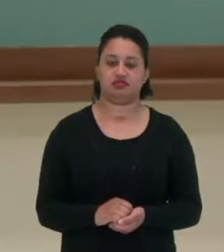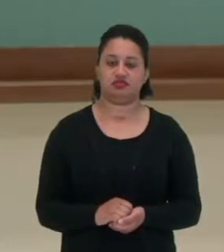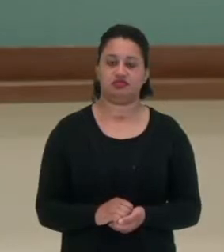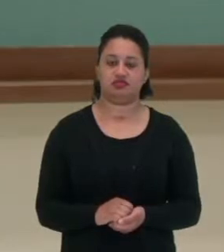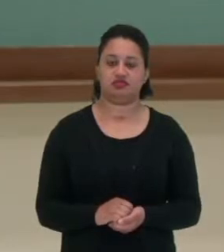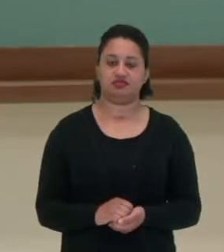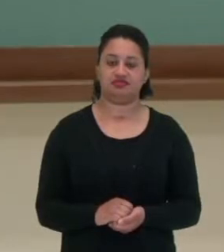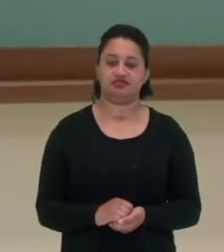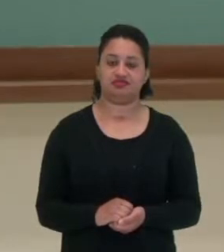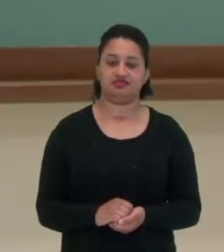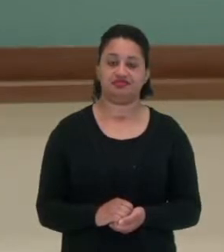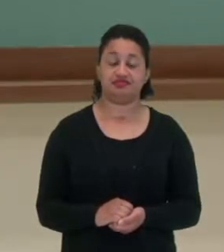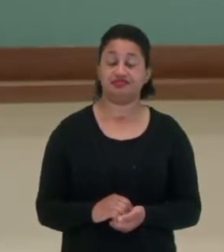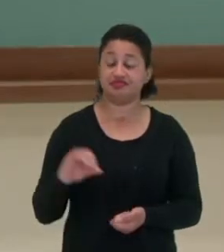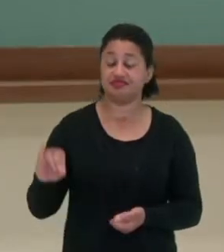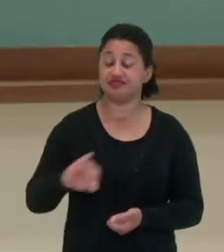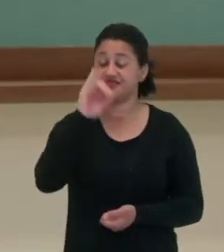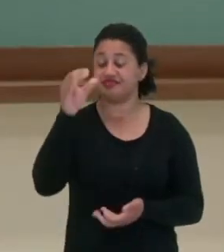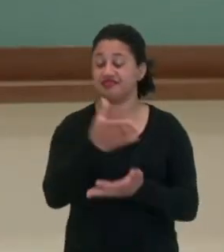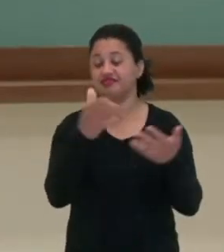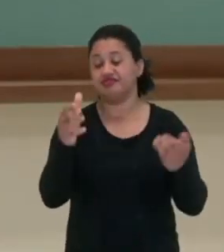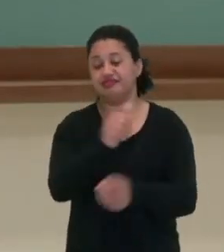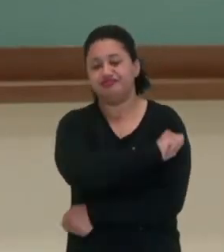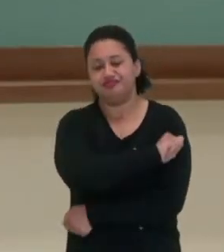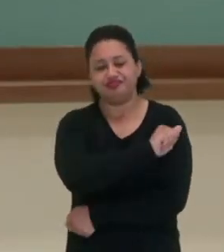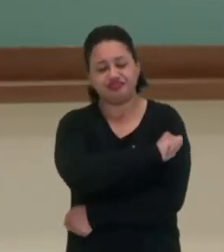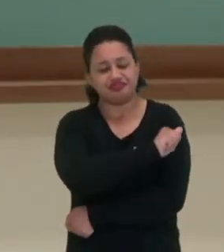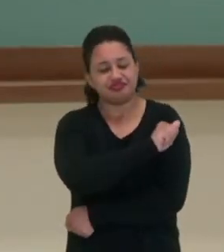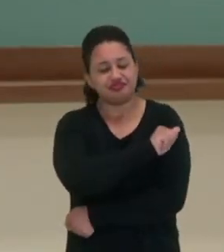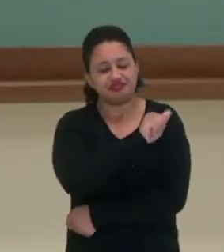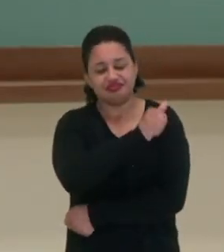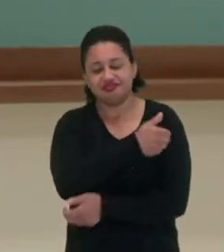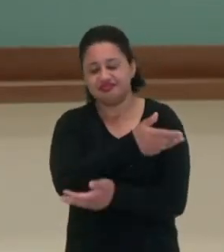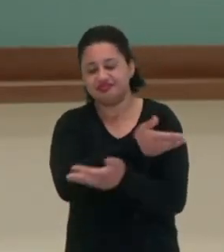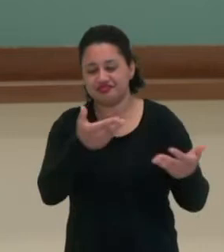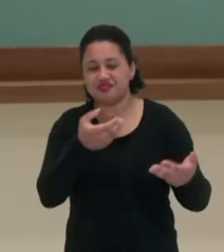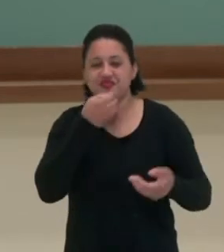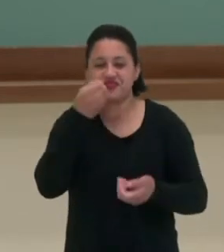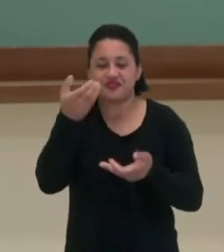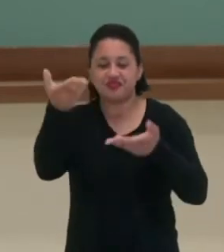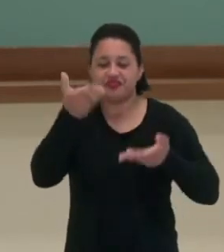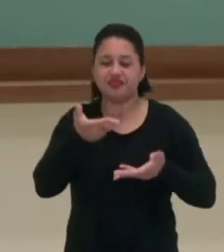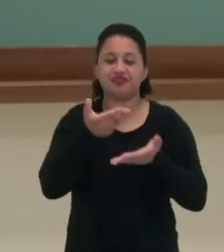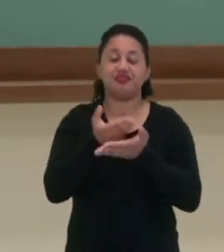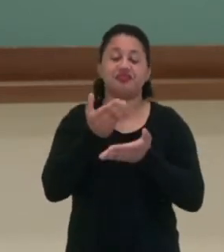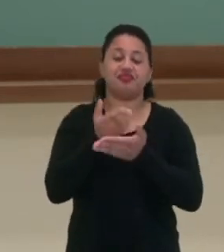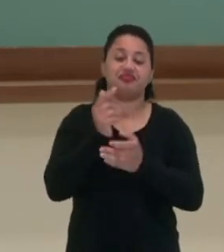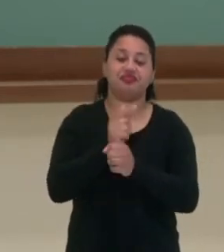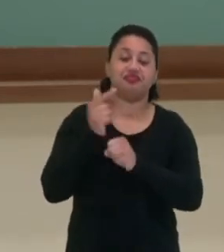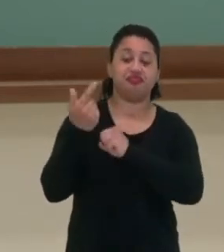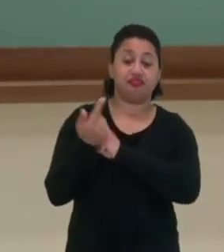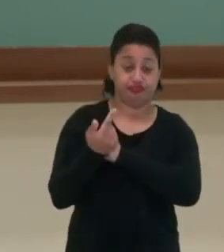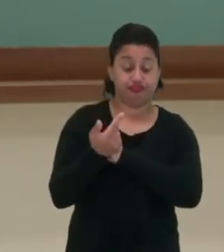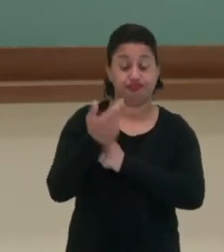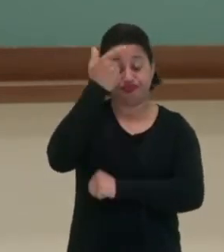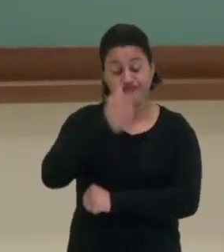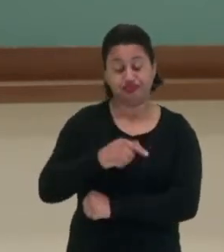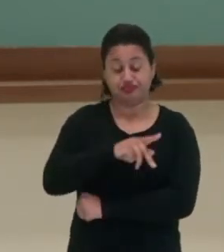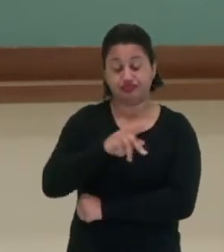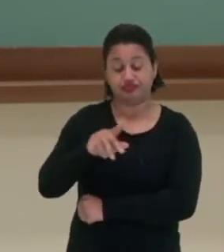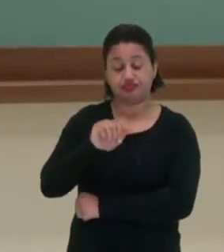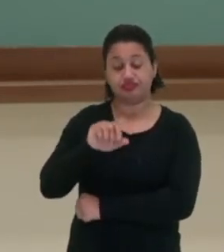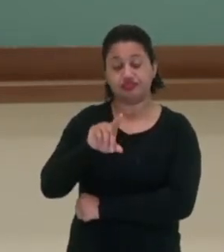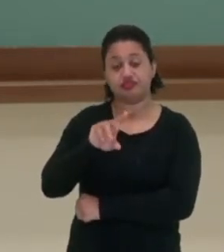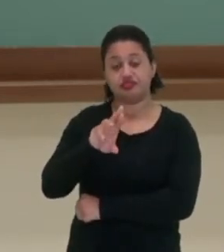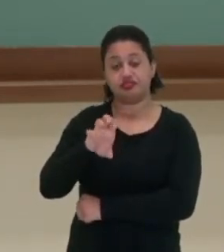Olá, estudante do estado do Paraná, do Brasil e do mundo, seja muito bem-vindo à nossa aula de Geografia do programa Aula Paraná. Eu sou o professor André